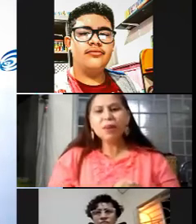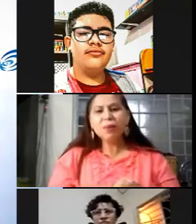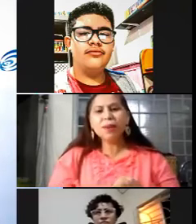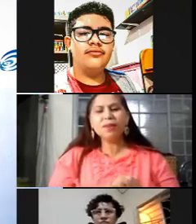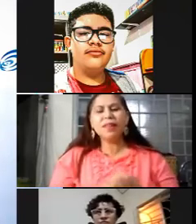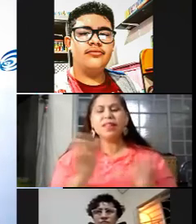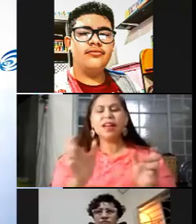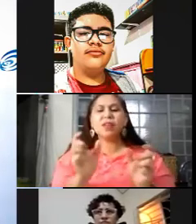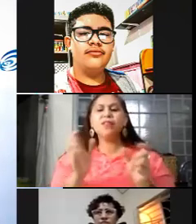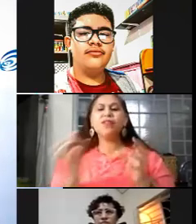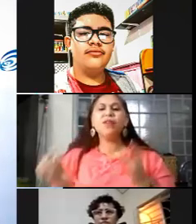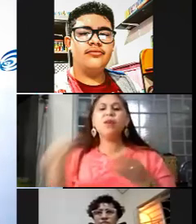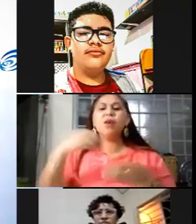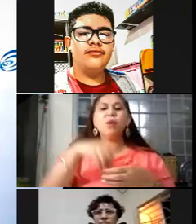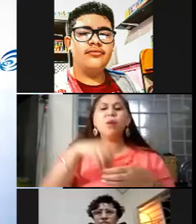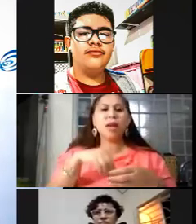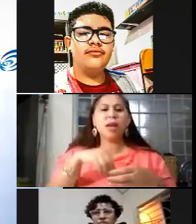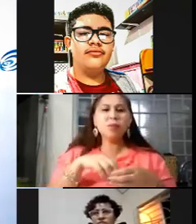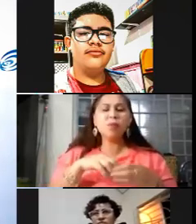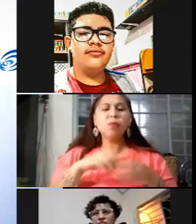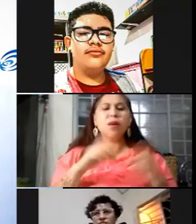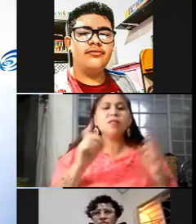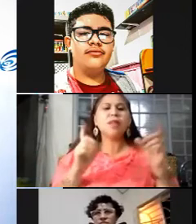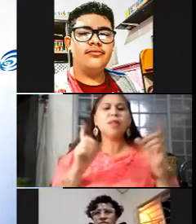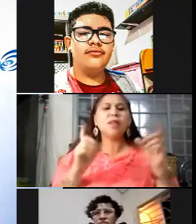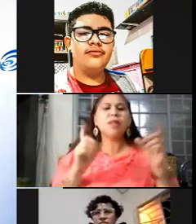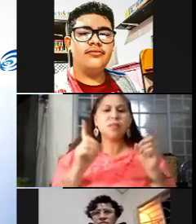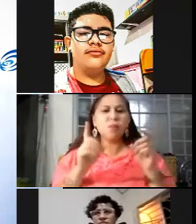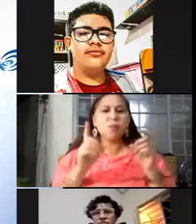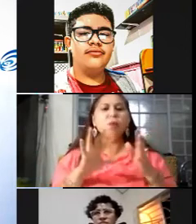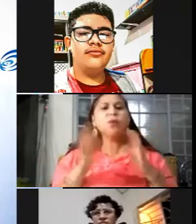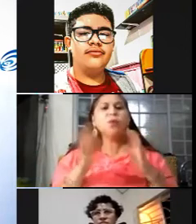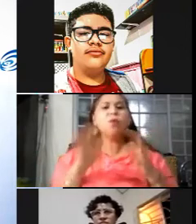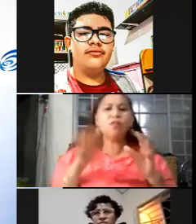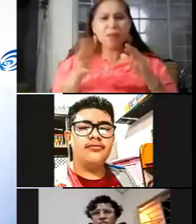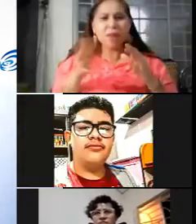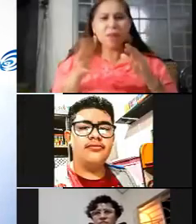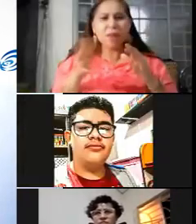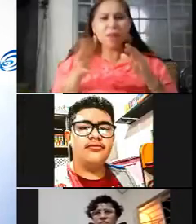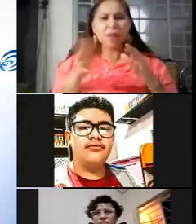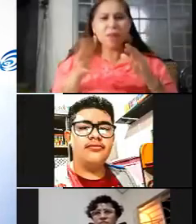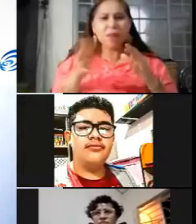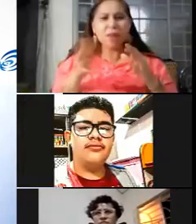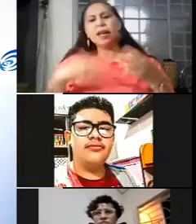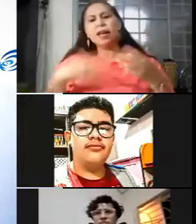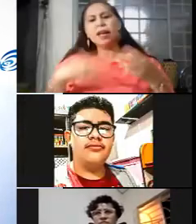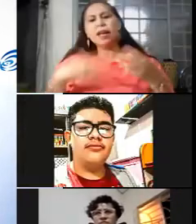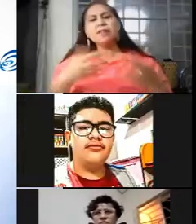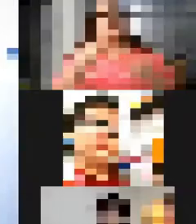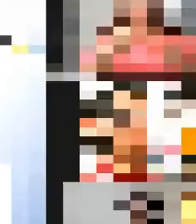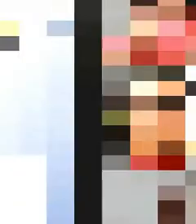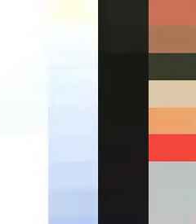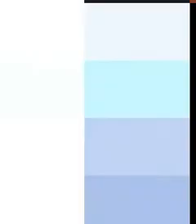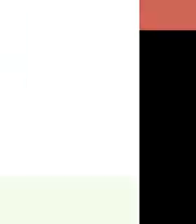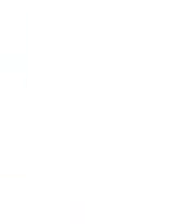Então, nesse caso aí, foi incorporado alguma expressão ou mudou o movimento para que esse